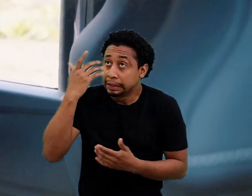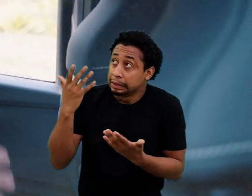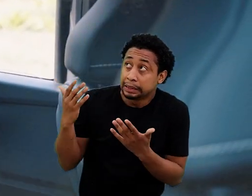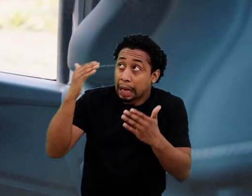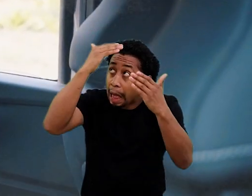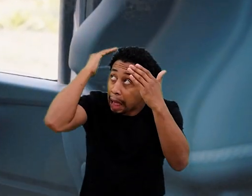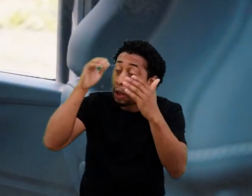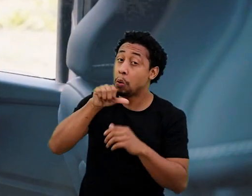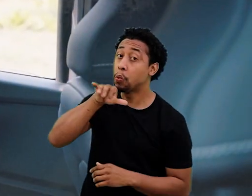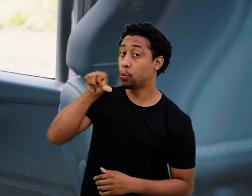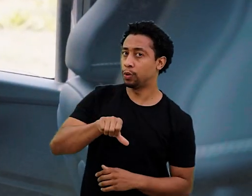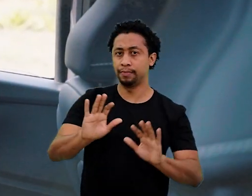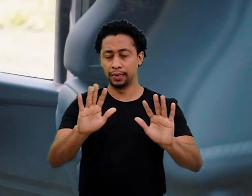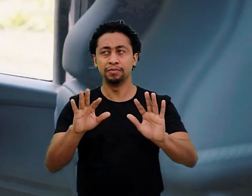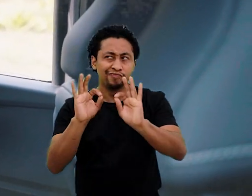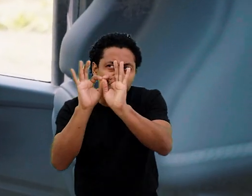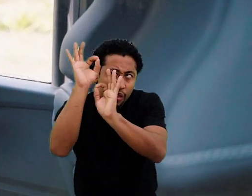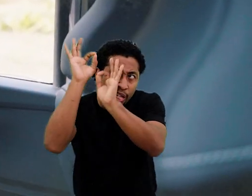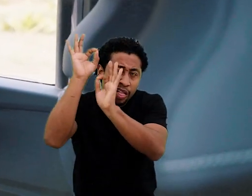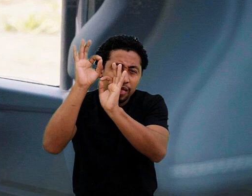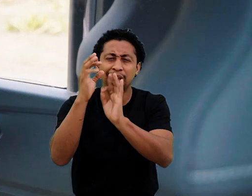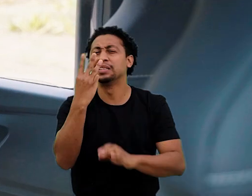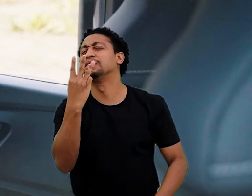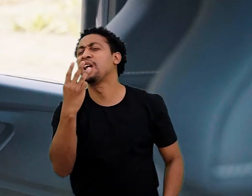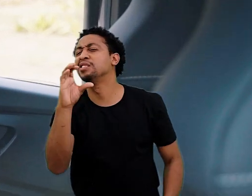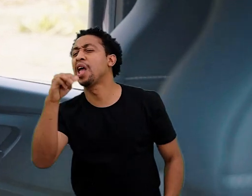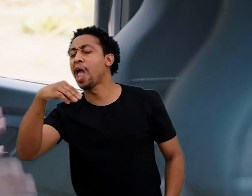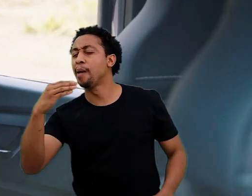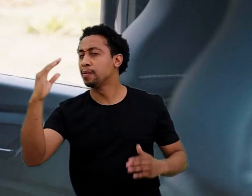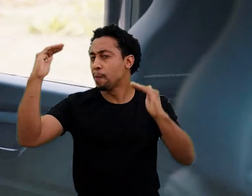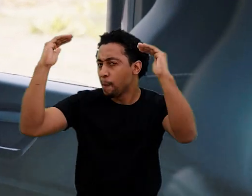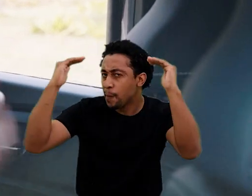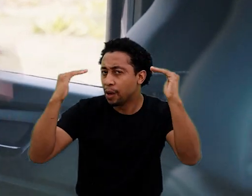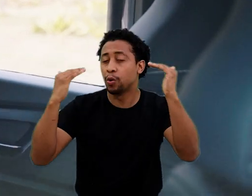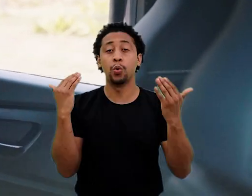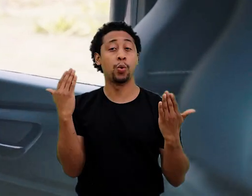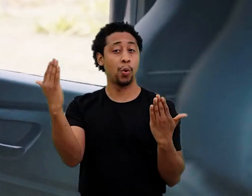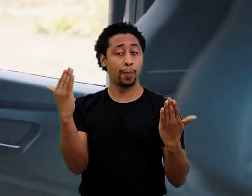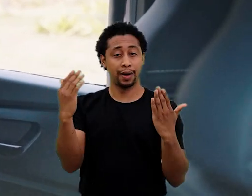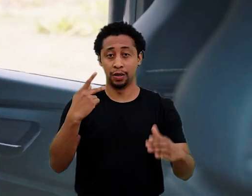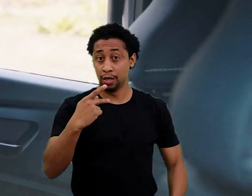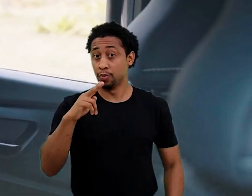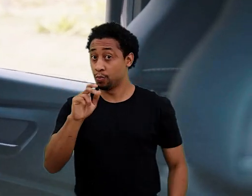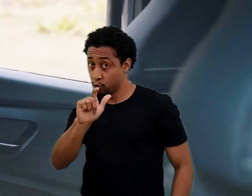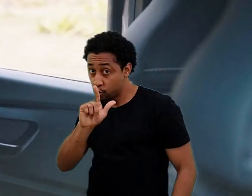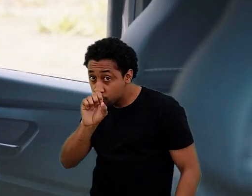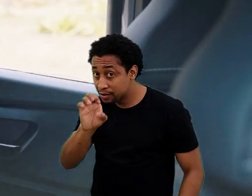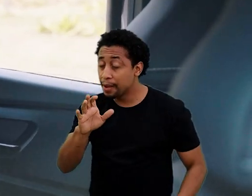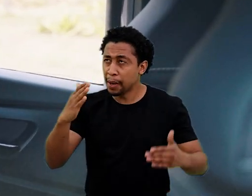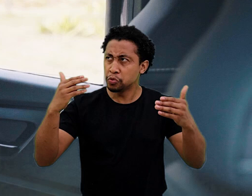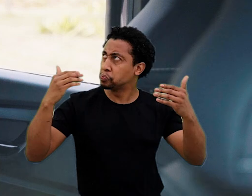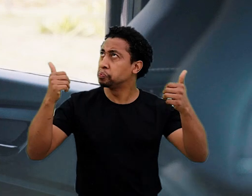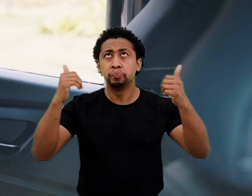fato que a gente tem aí uns 3 centímetros a menos de altura em relação ao Pulse, né? Então, considerando tudo isso aí, o espaço traseiro acaba ficando